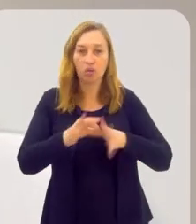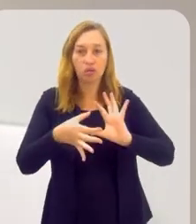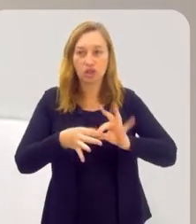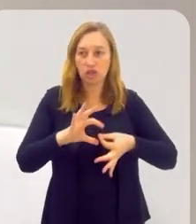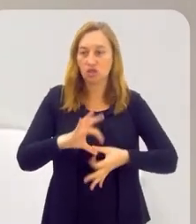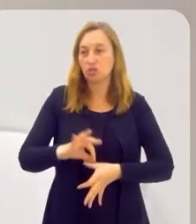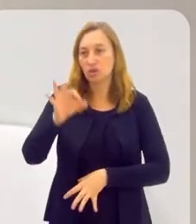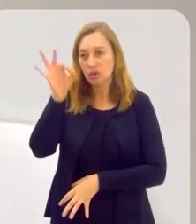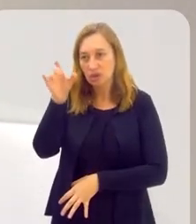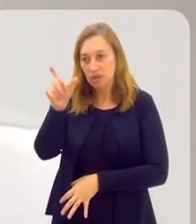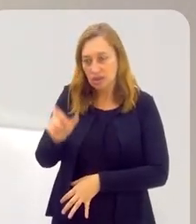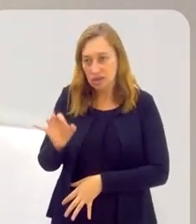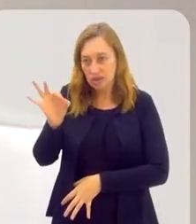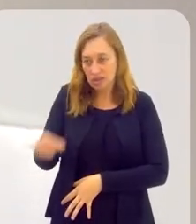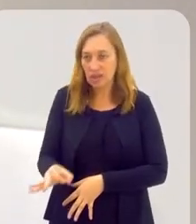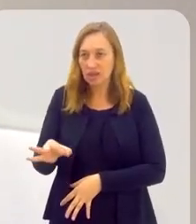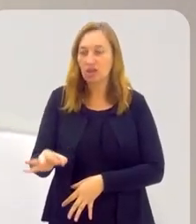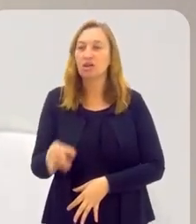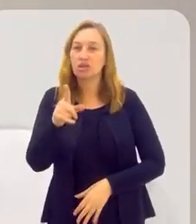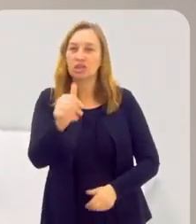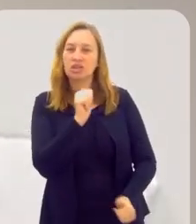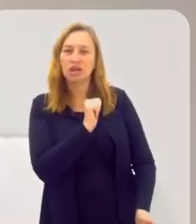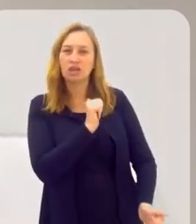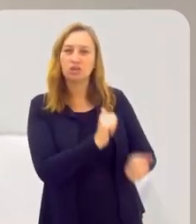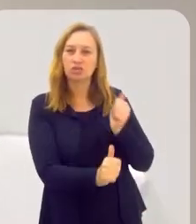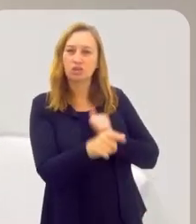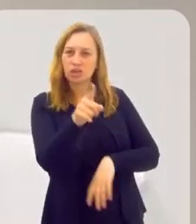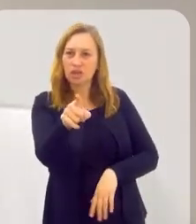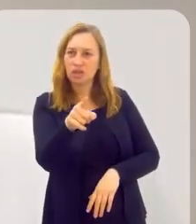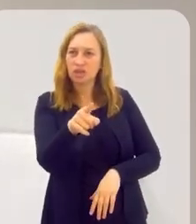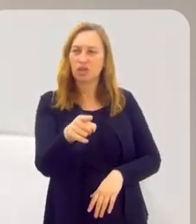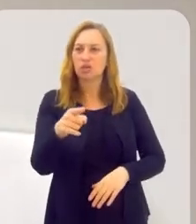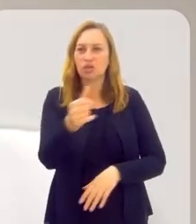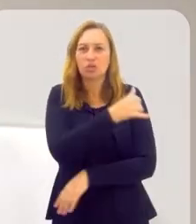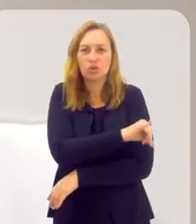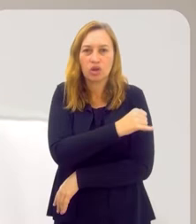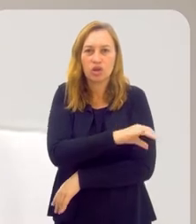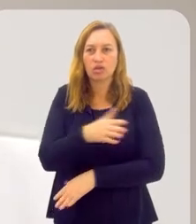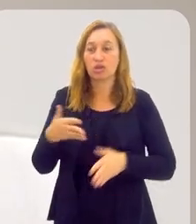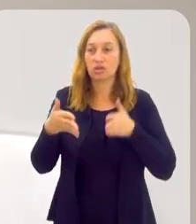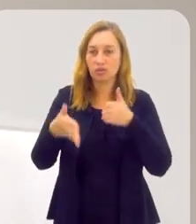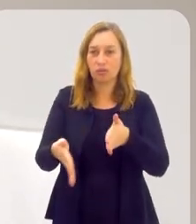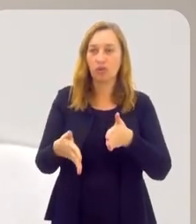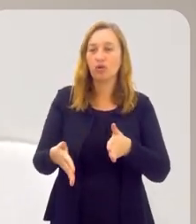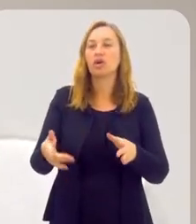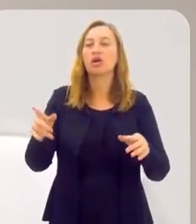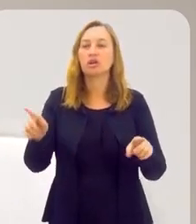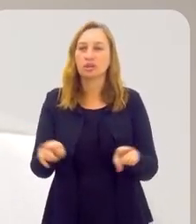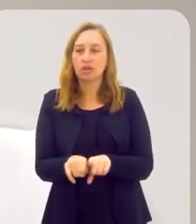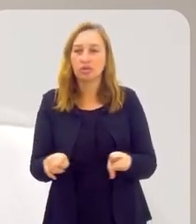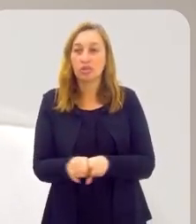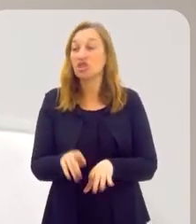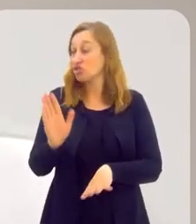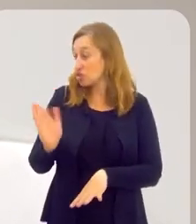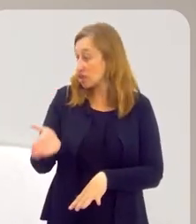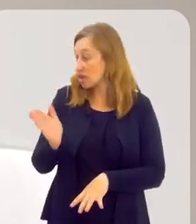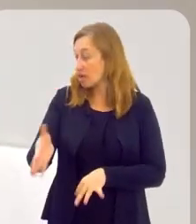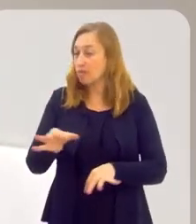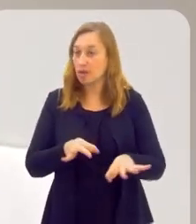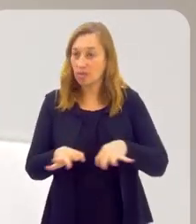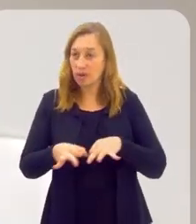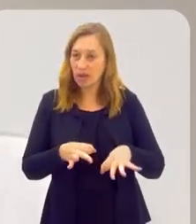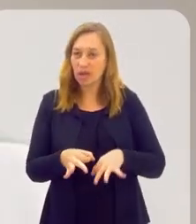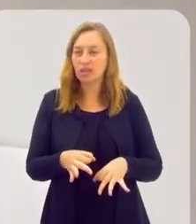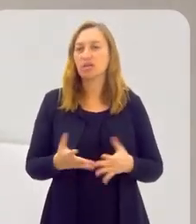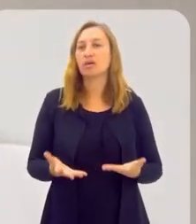muito específico e que, por exemplo, vocês nos Jogos do Rio tiveram já de destaque. E, portanto, acho que esse caminho já está a ser feito e já está a